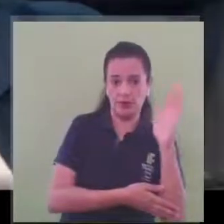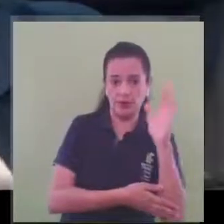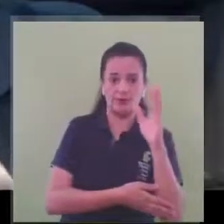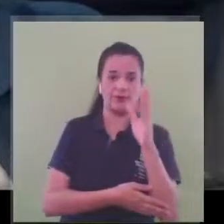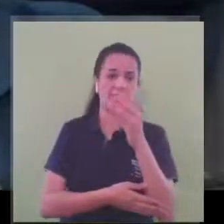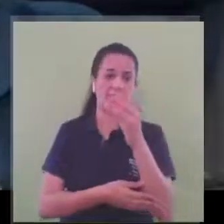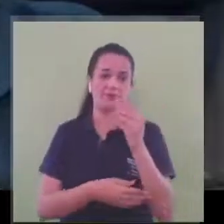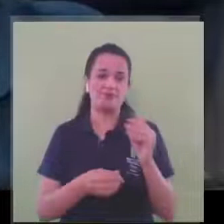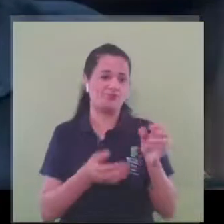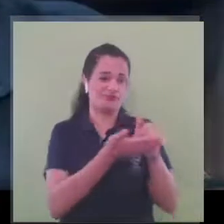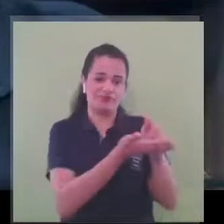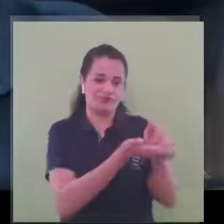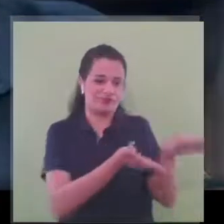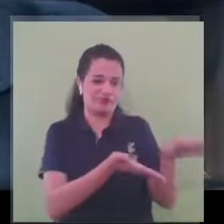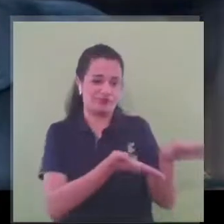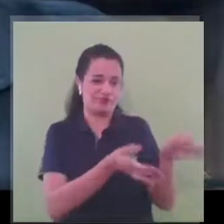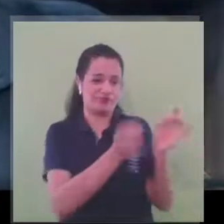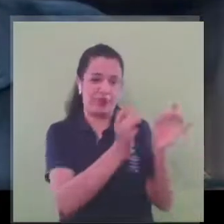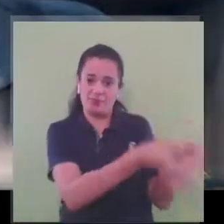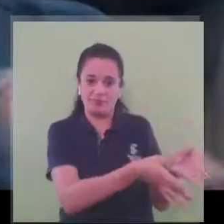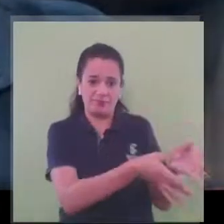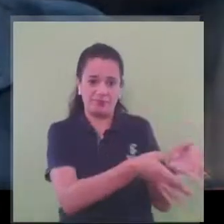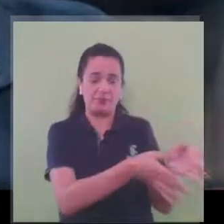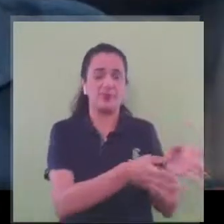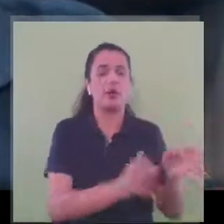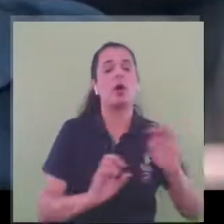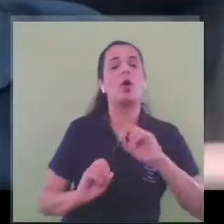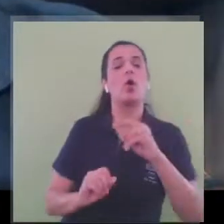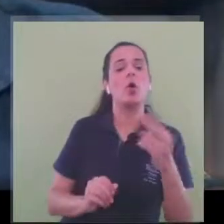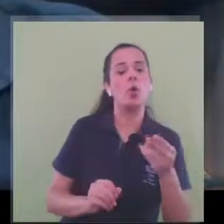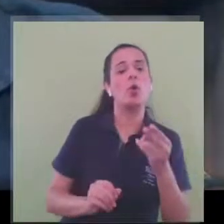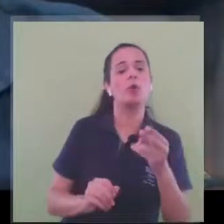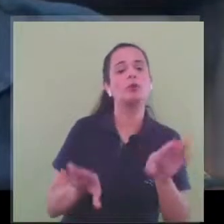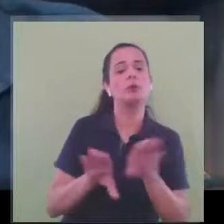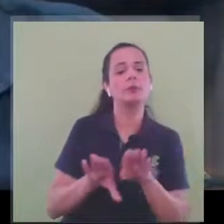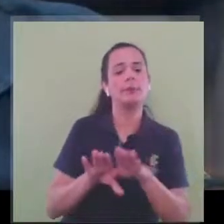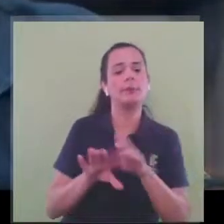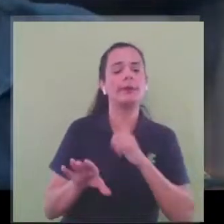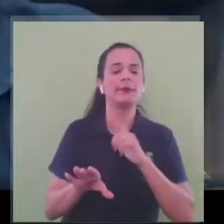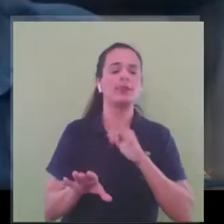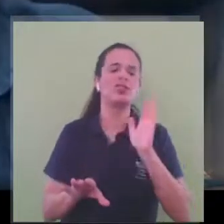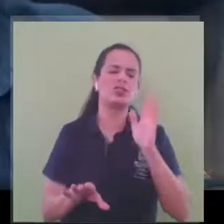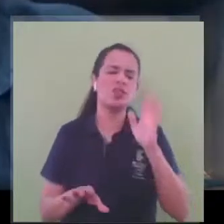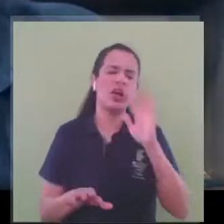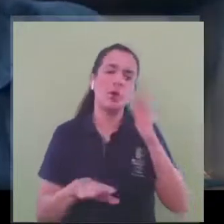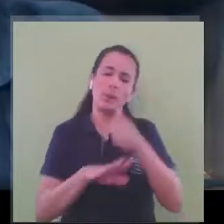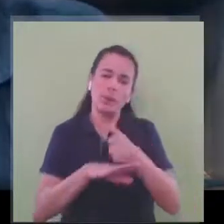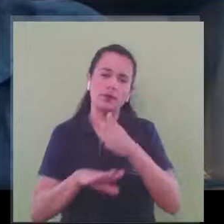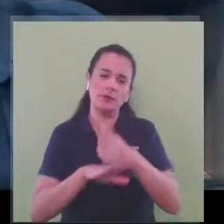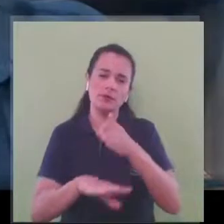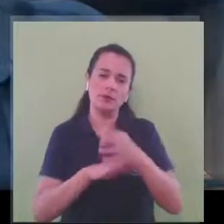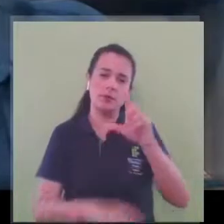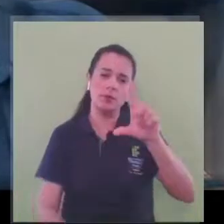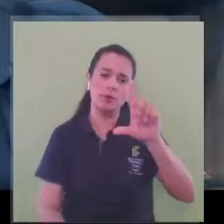esse livro, que está todo anotado. Como eu já vi, leilões de livros antigos, né, que eu participo também,